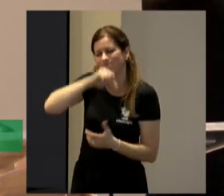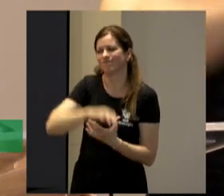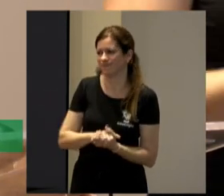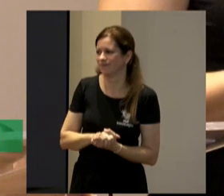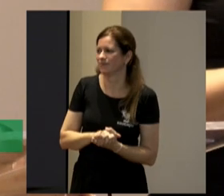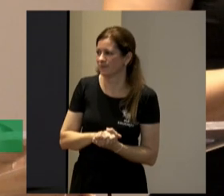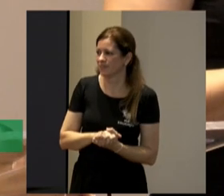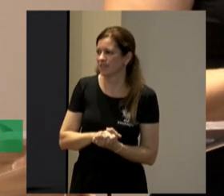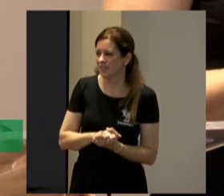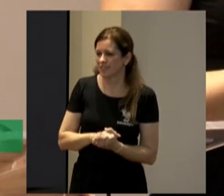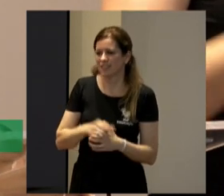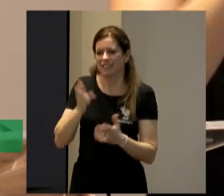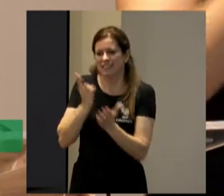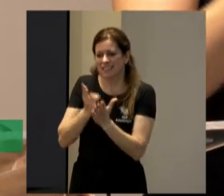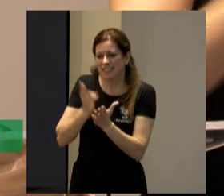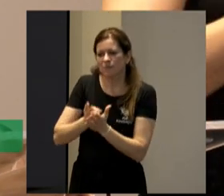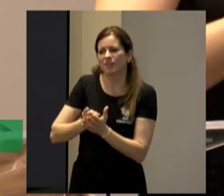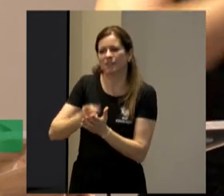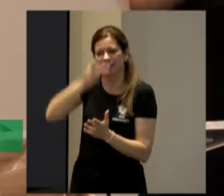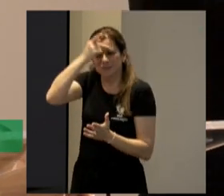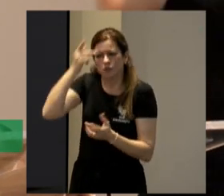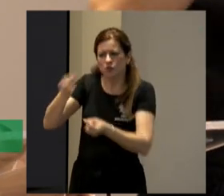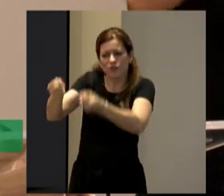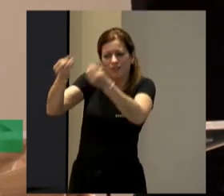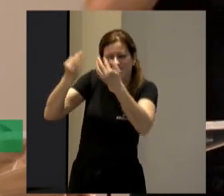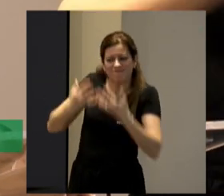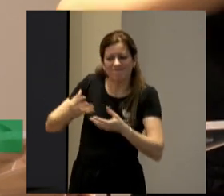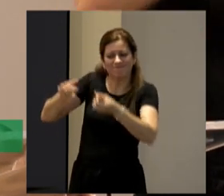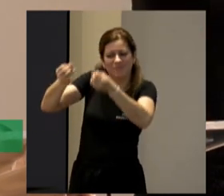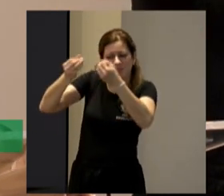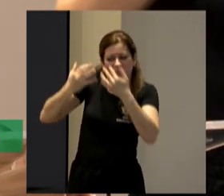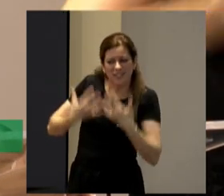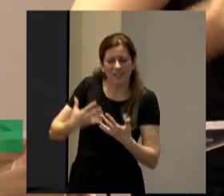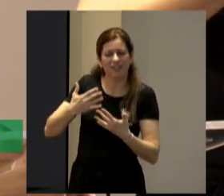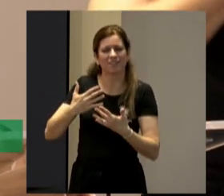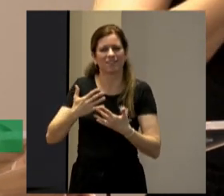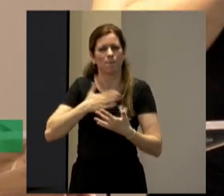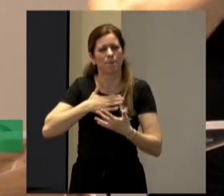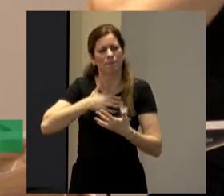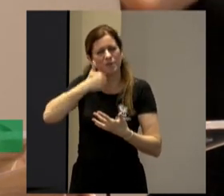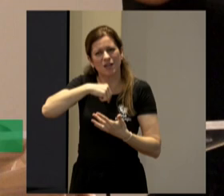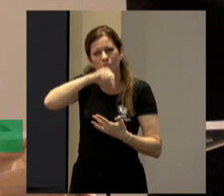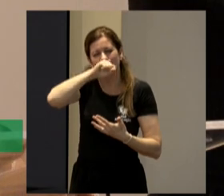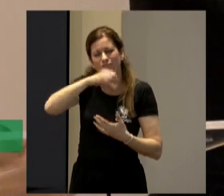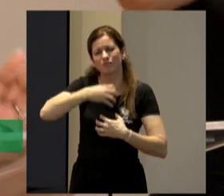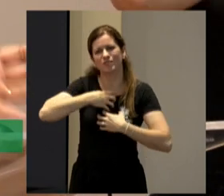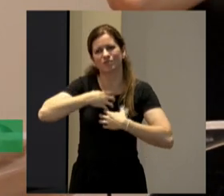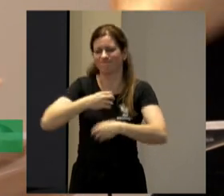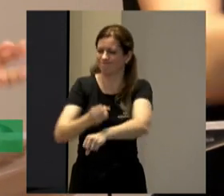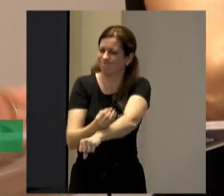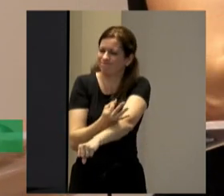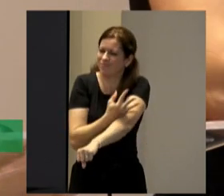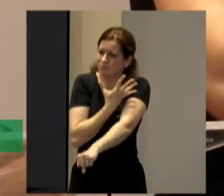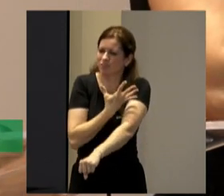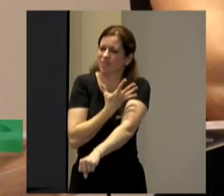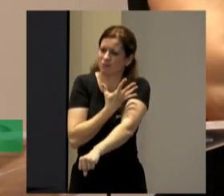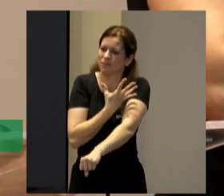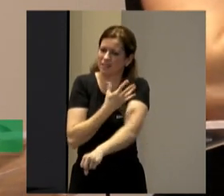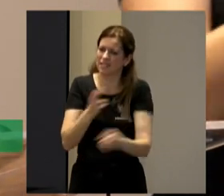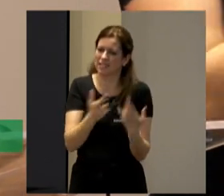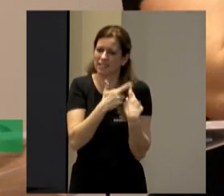as pessoas falar sobre ela, é uma emoção muito grande, é uma responsabilidade